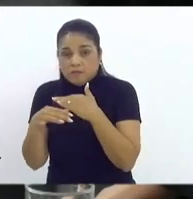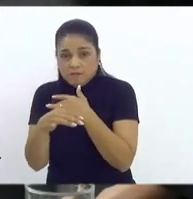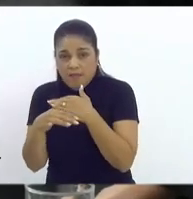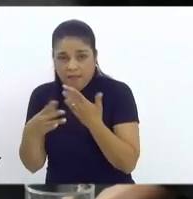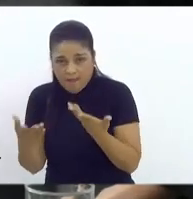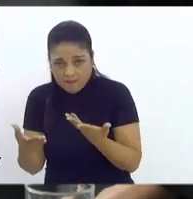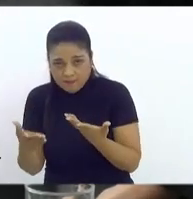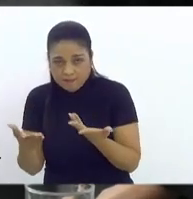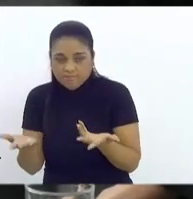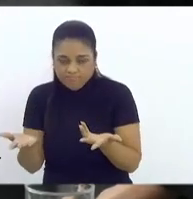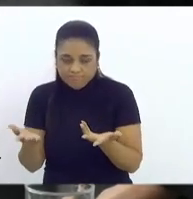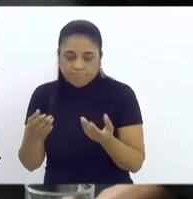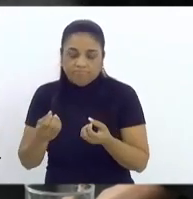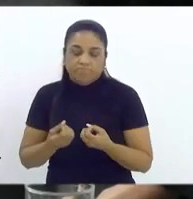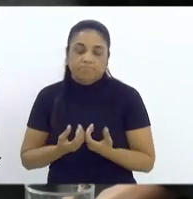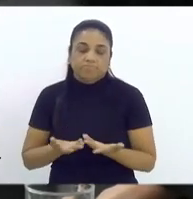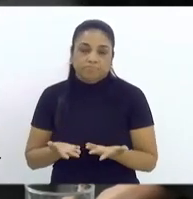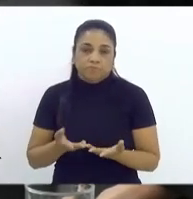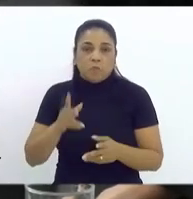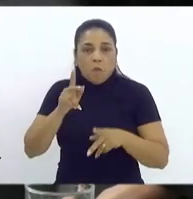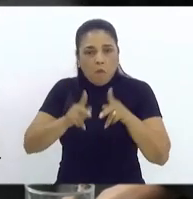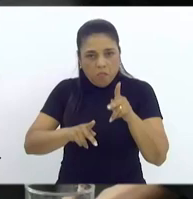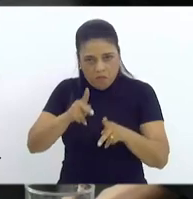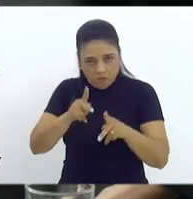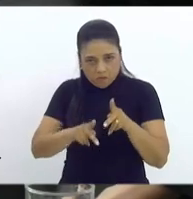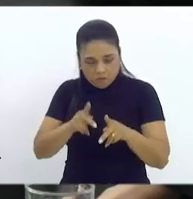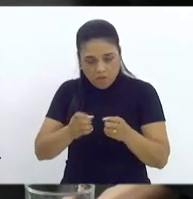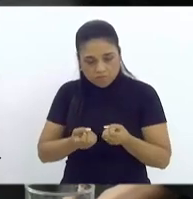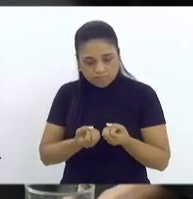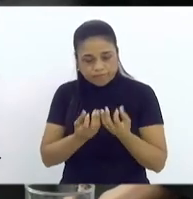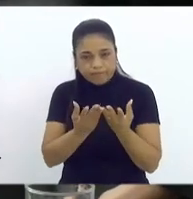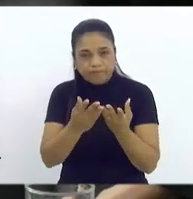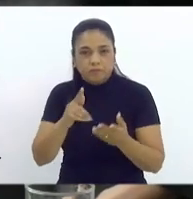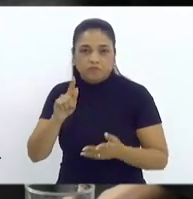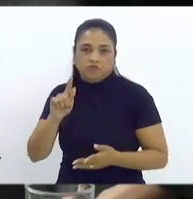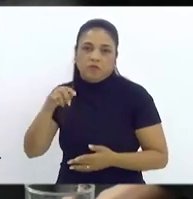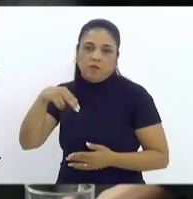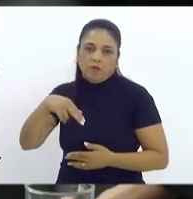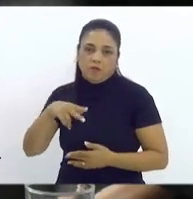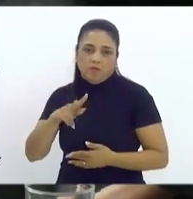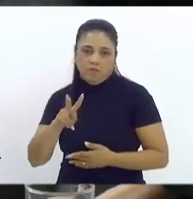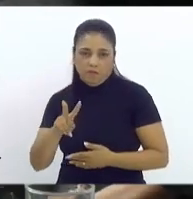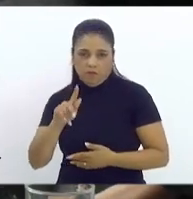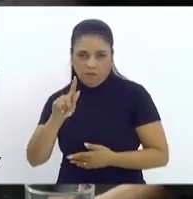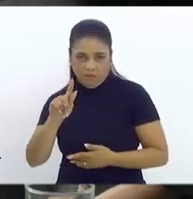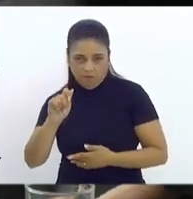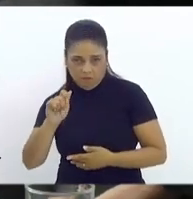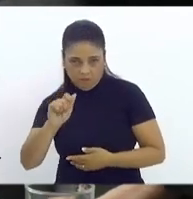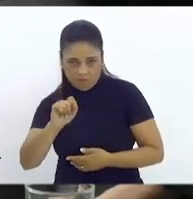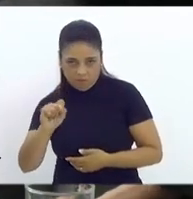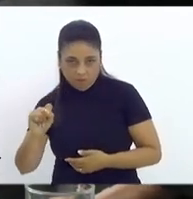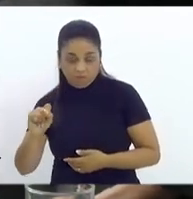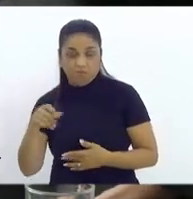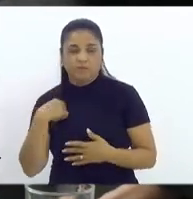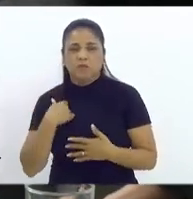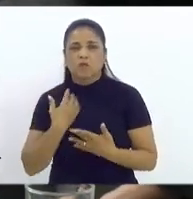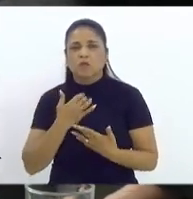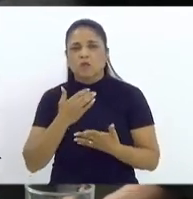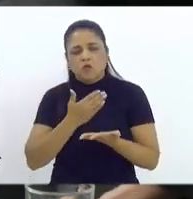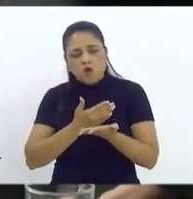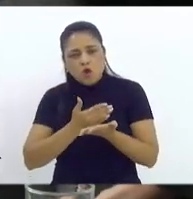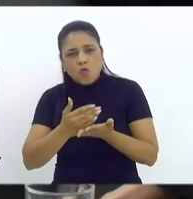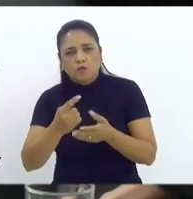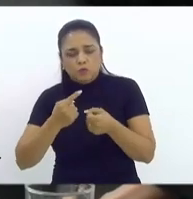fornecendo o GNV para a população. E uma coisa assim que, como eu sou do interior, do